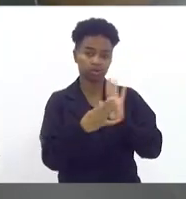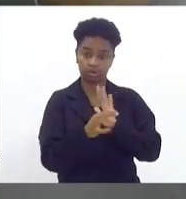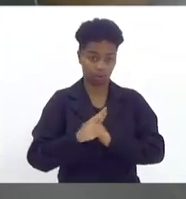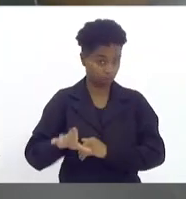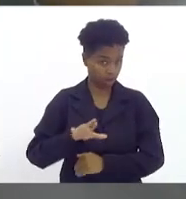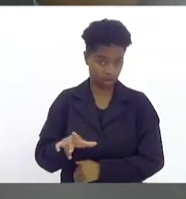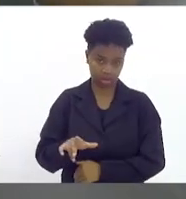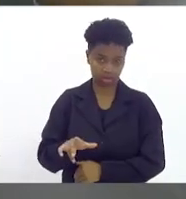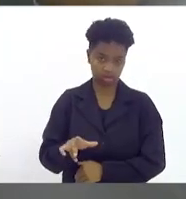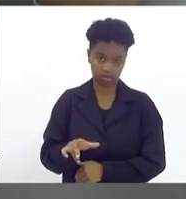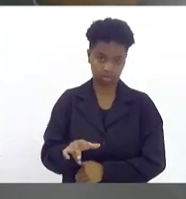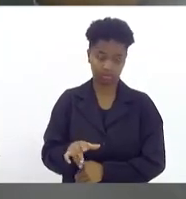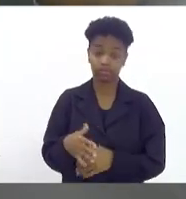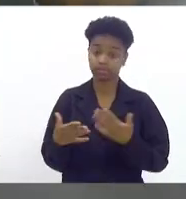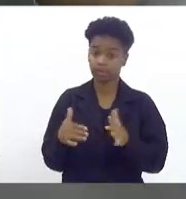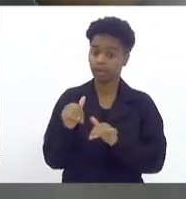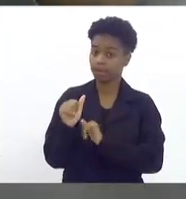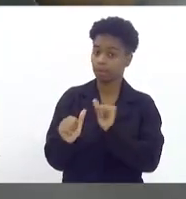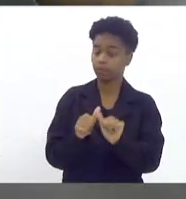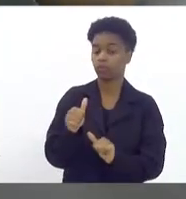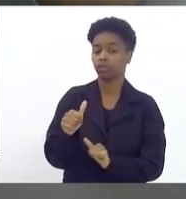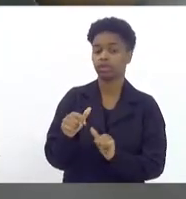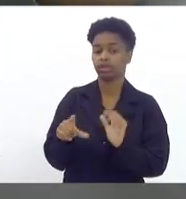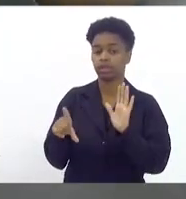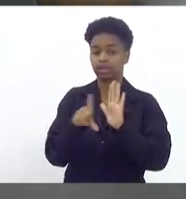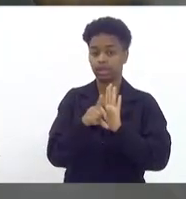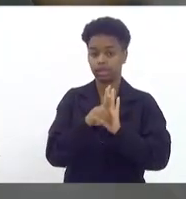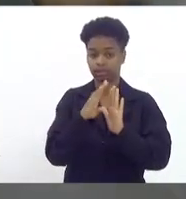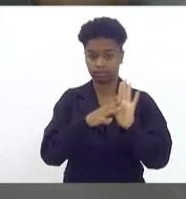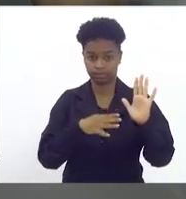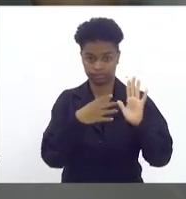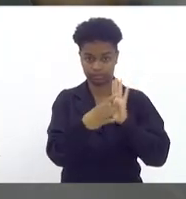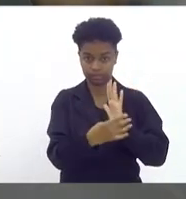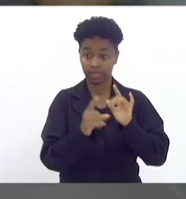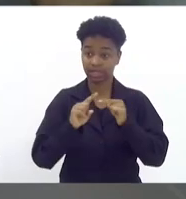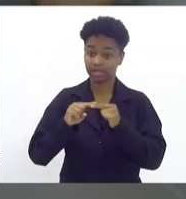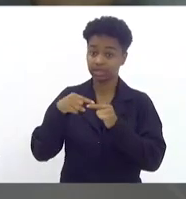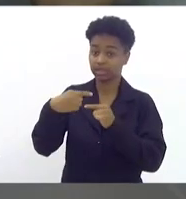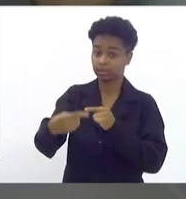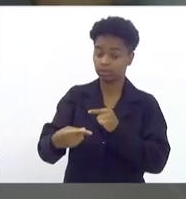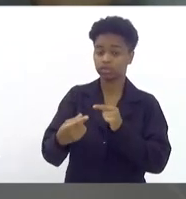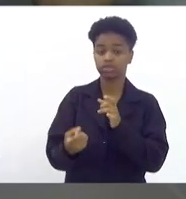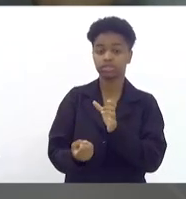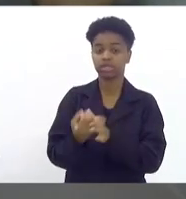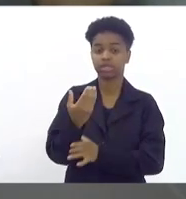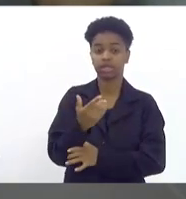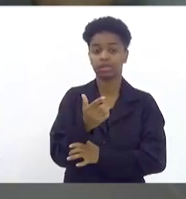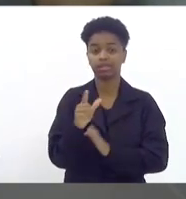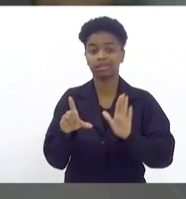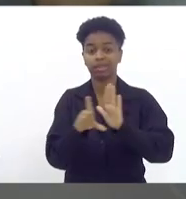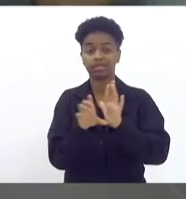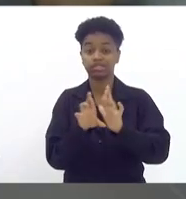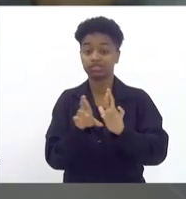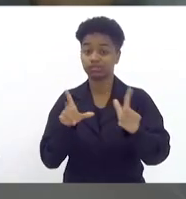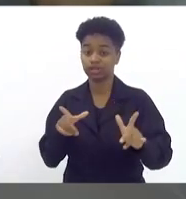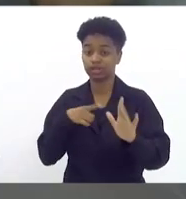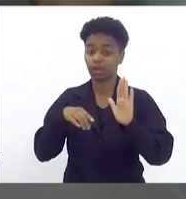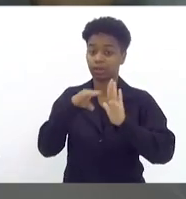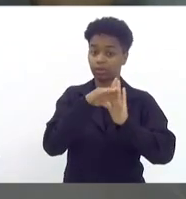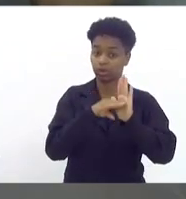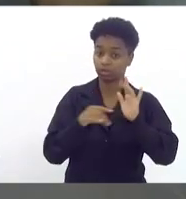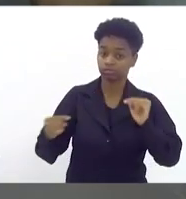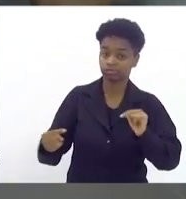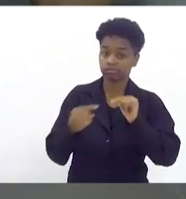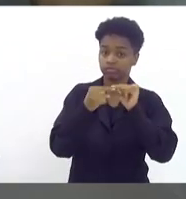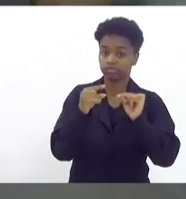Aí altera primeiro a lei, alterando a folhinha do calendário, depois apresenta uma outra lei, criando um programa em razão